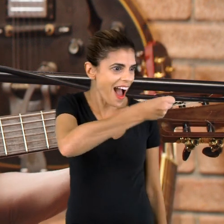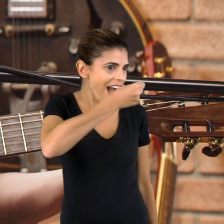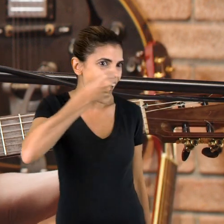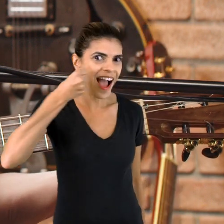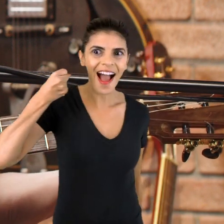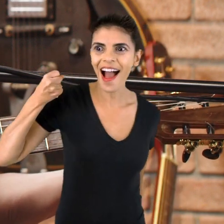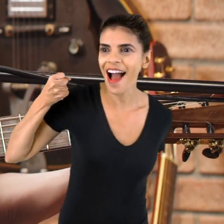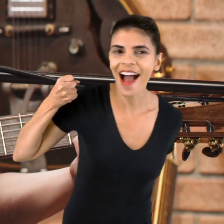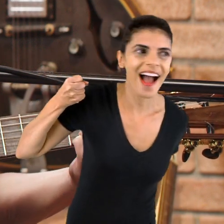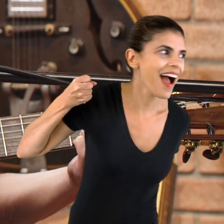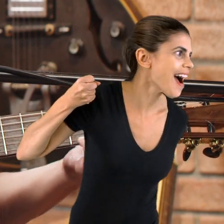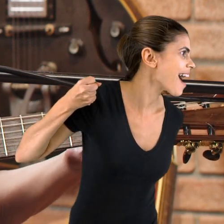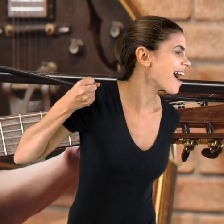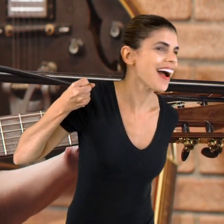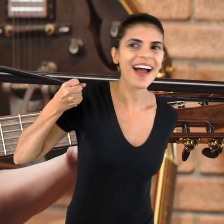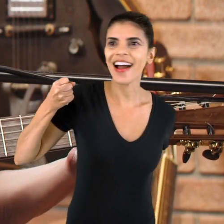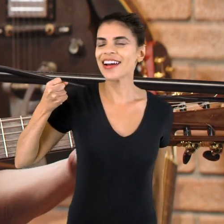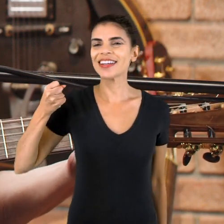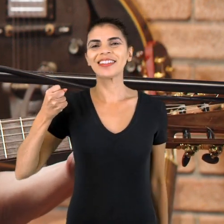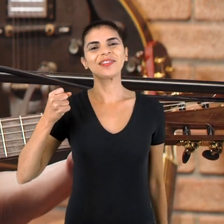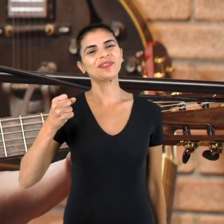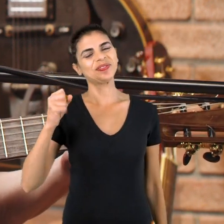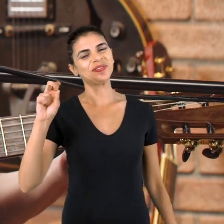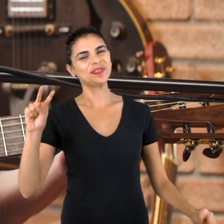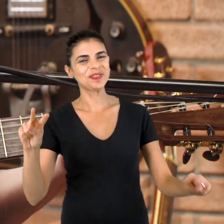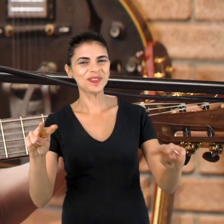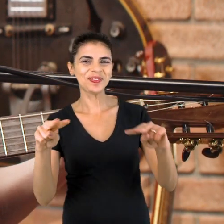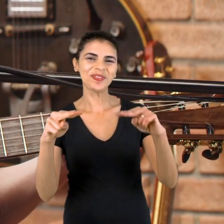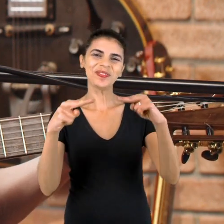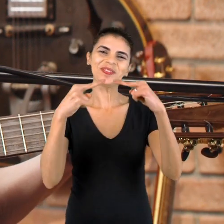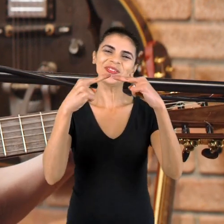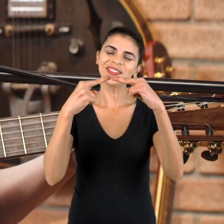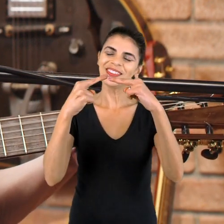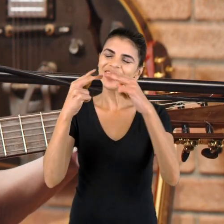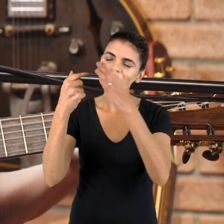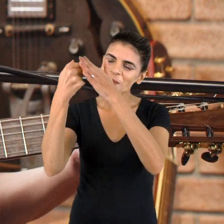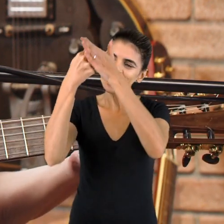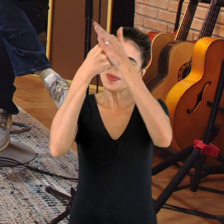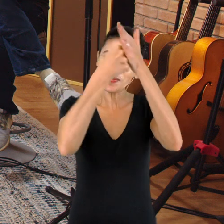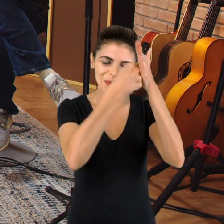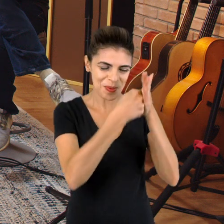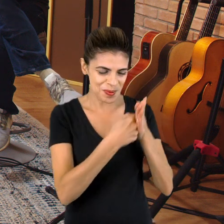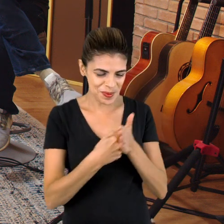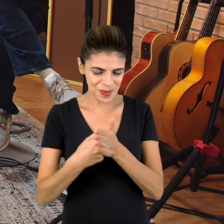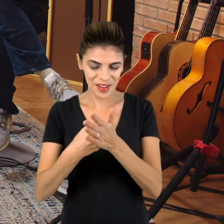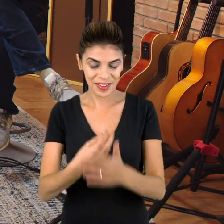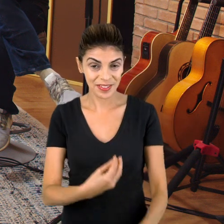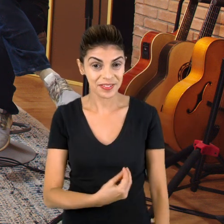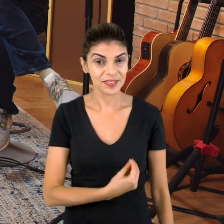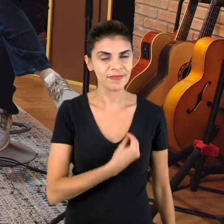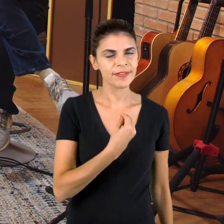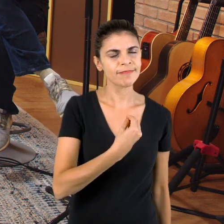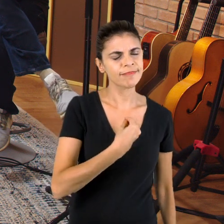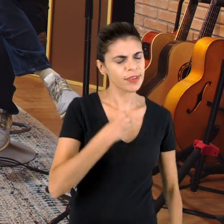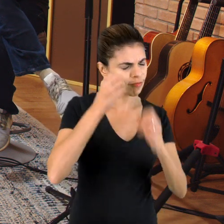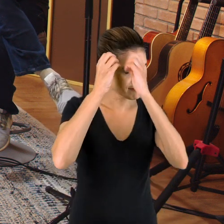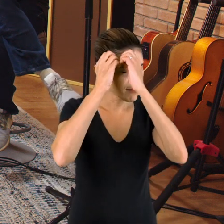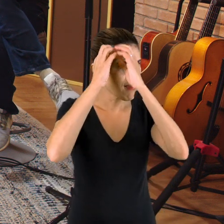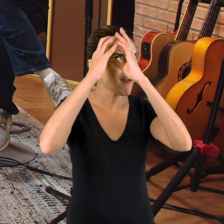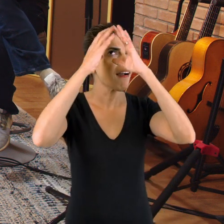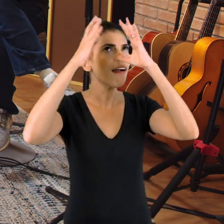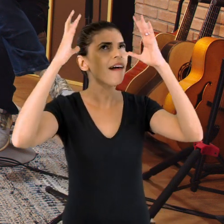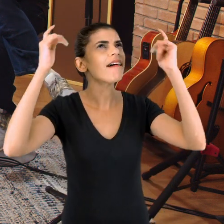e antes de entrar, revi a vida inteira. Pensei tudo que é